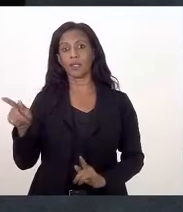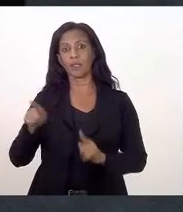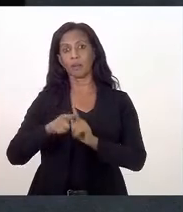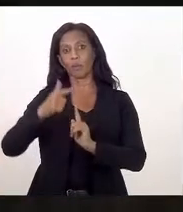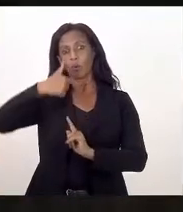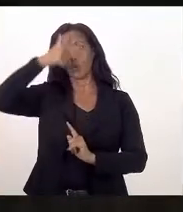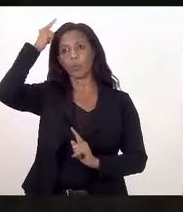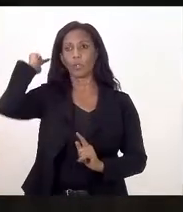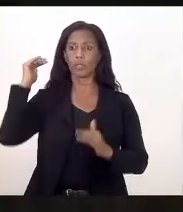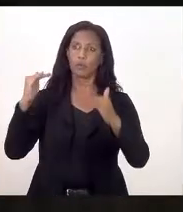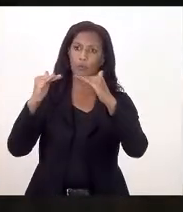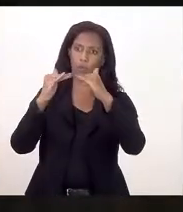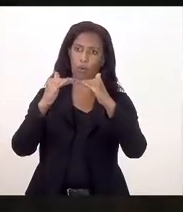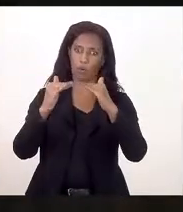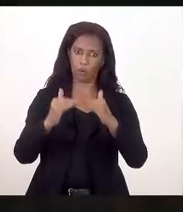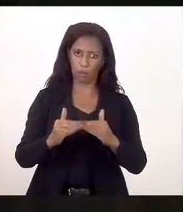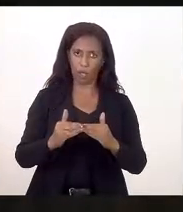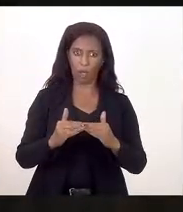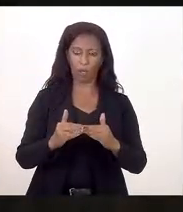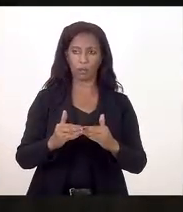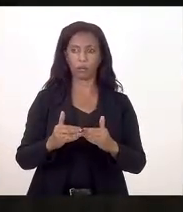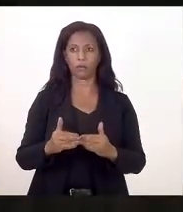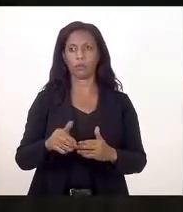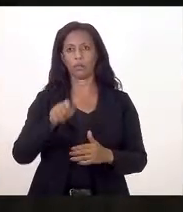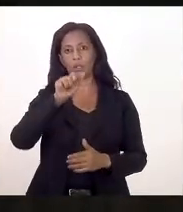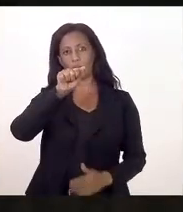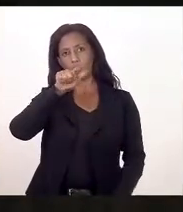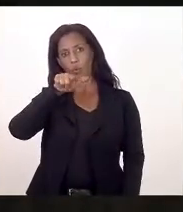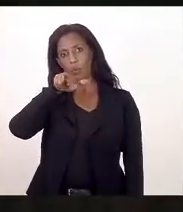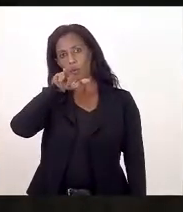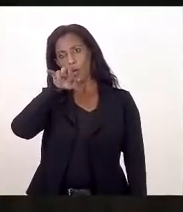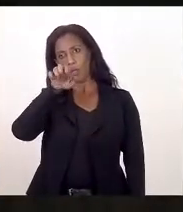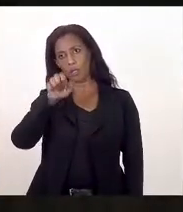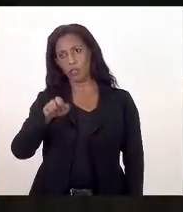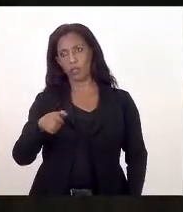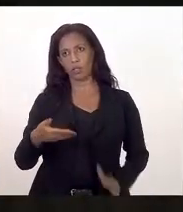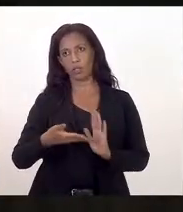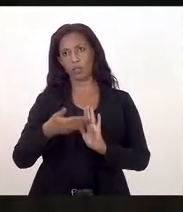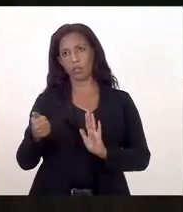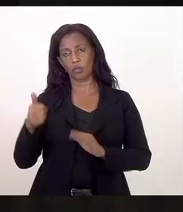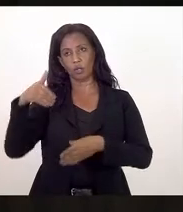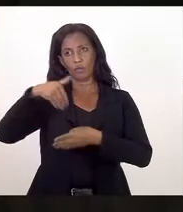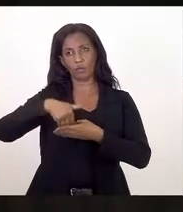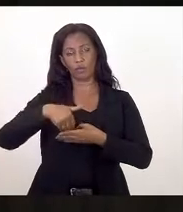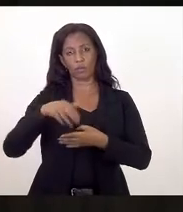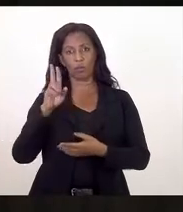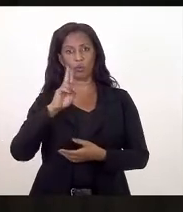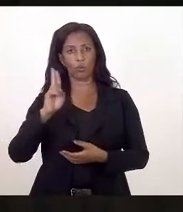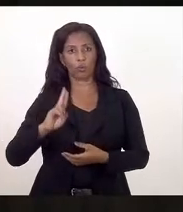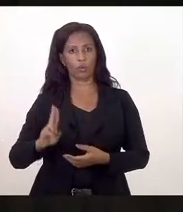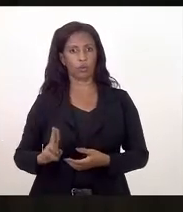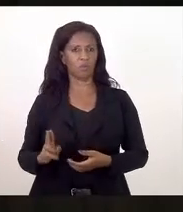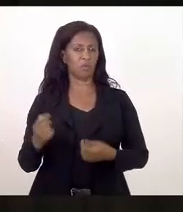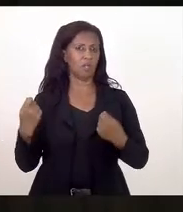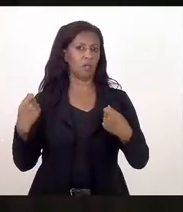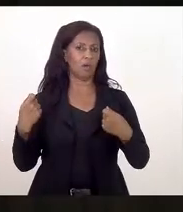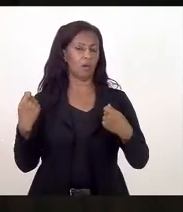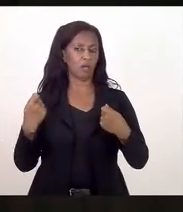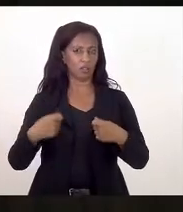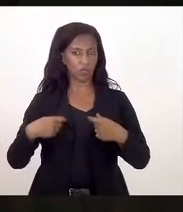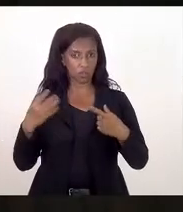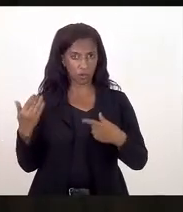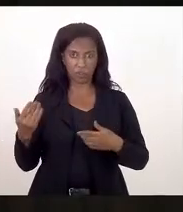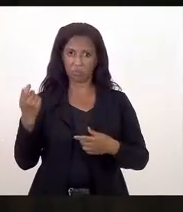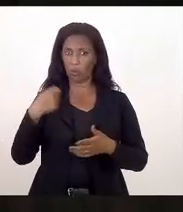Luiz Paulo. for acordado e o deputado Alexandre Freitas retirar a votação nominal, a gente não publica substitutivo